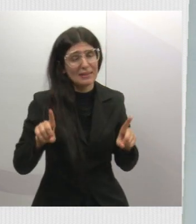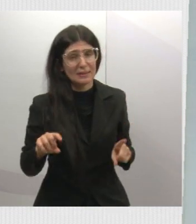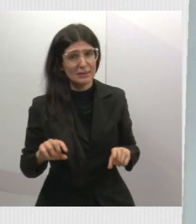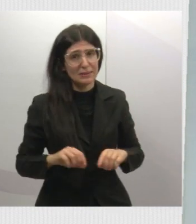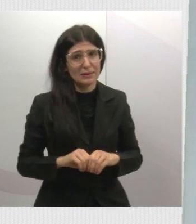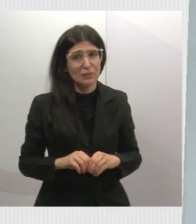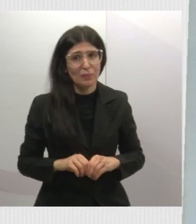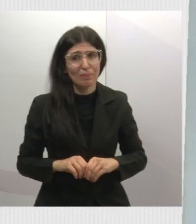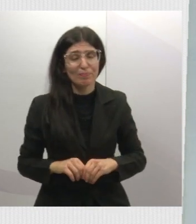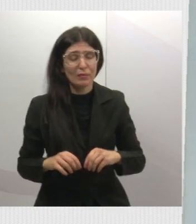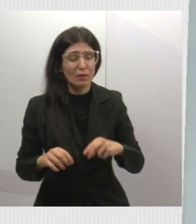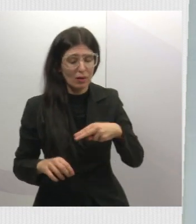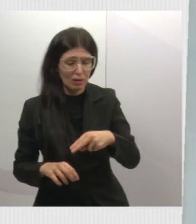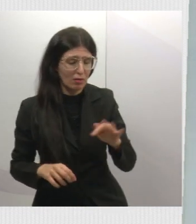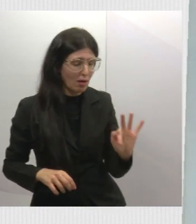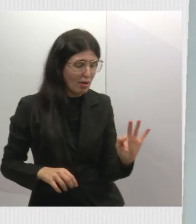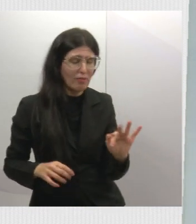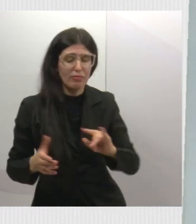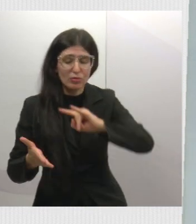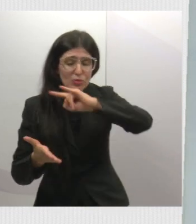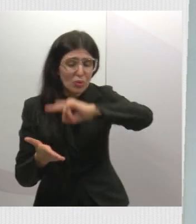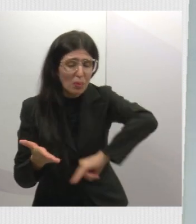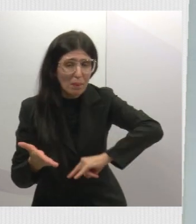ano de 2019, mas sim para o ano de